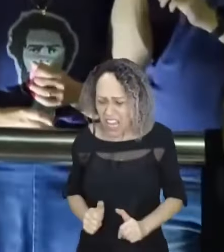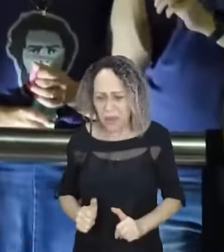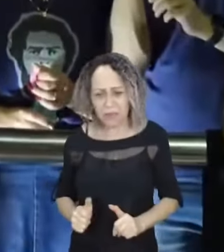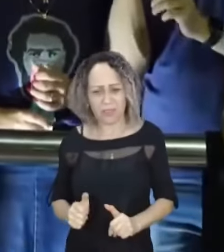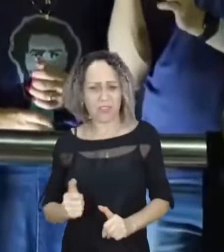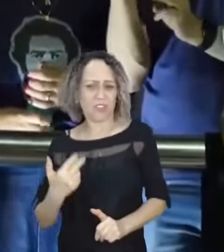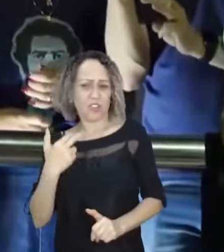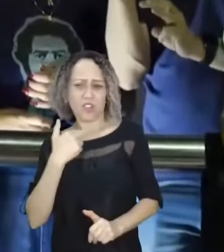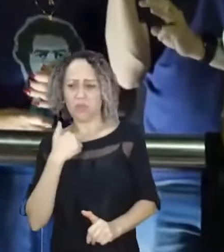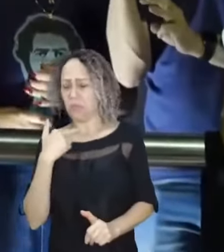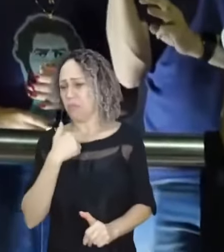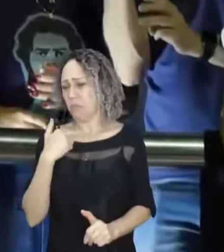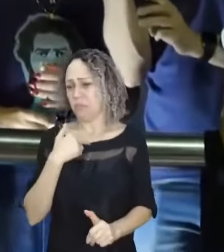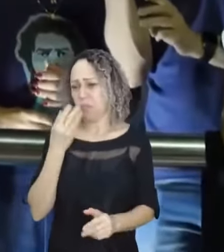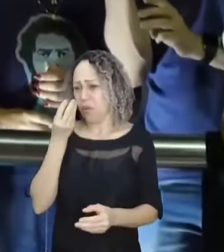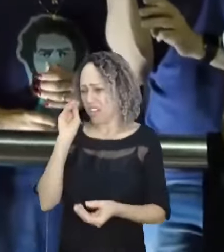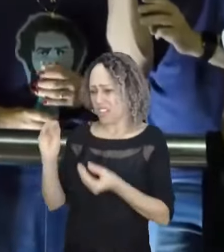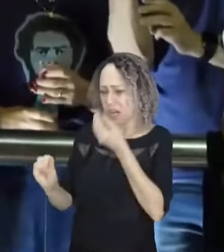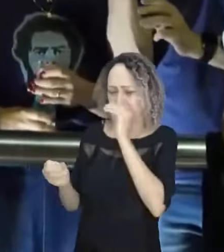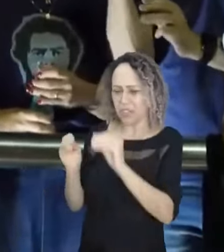faço aniversário dia 27.